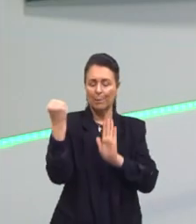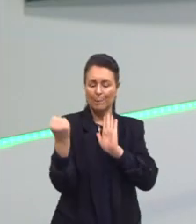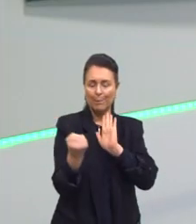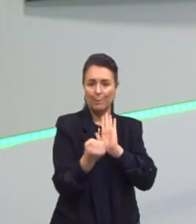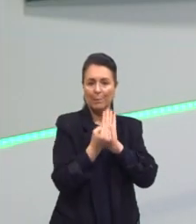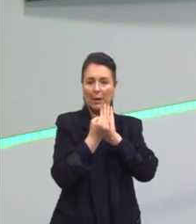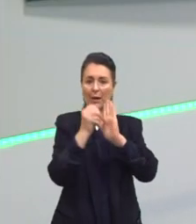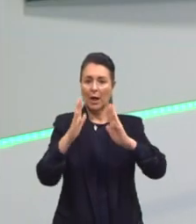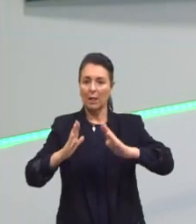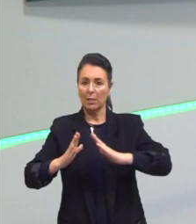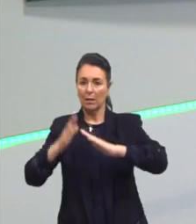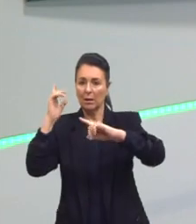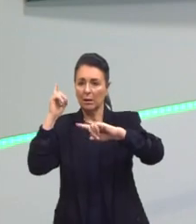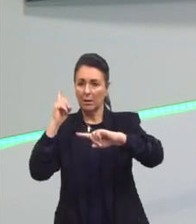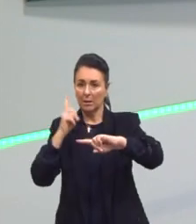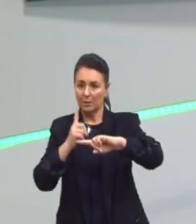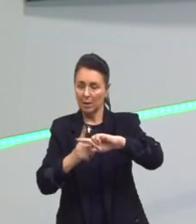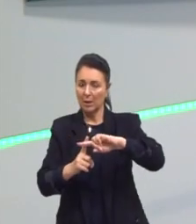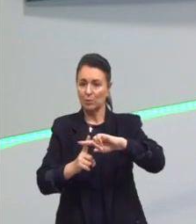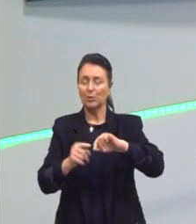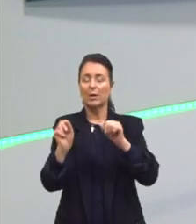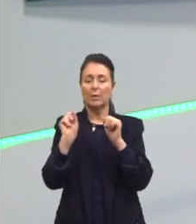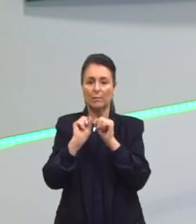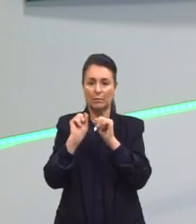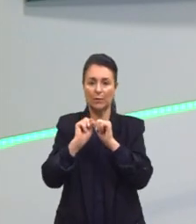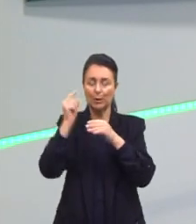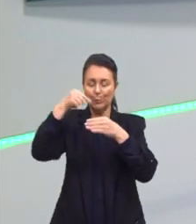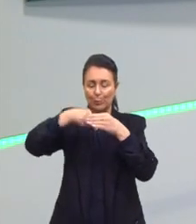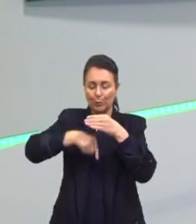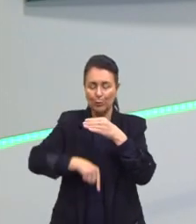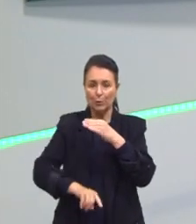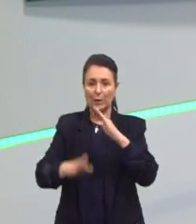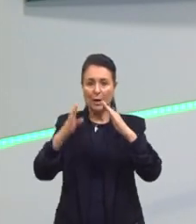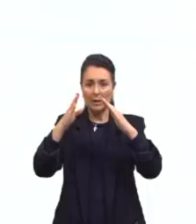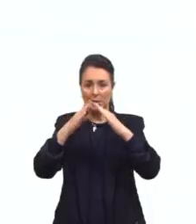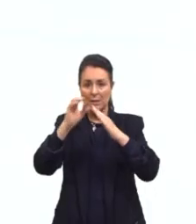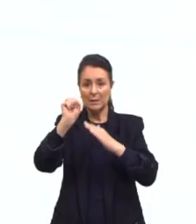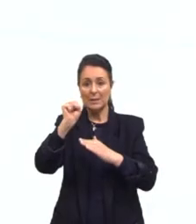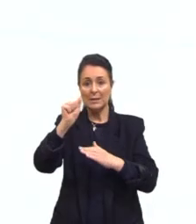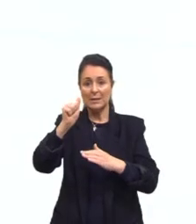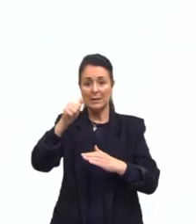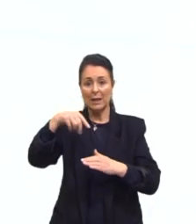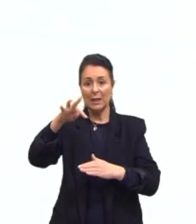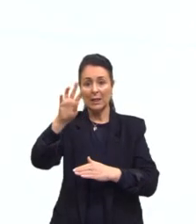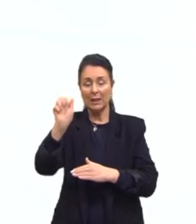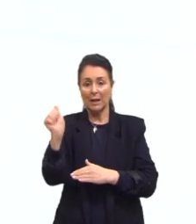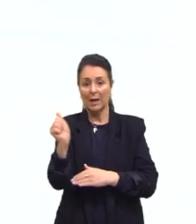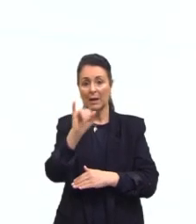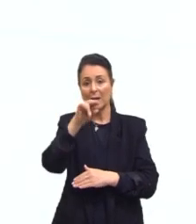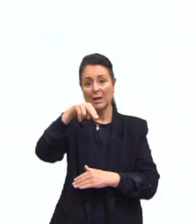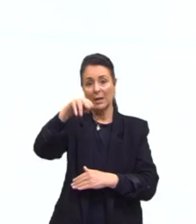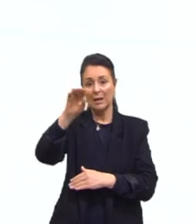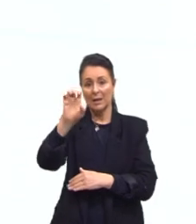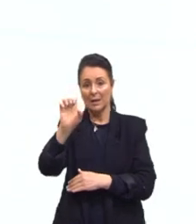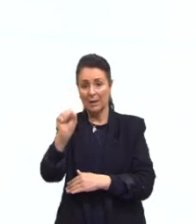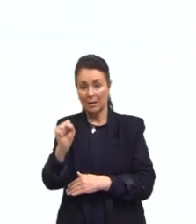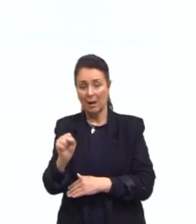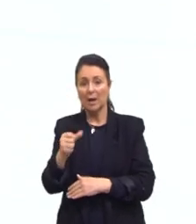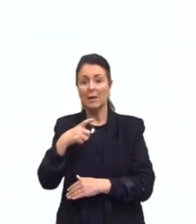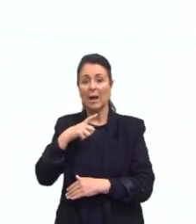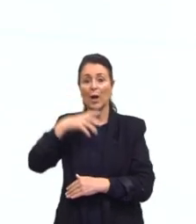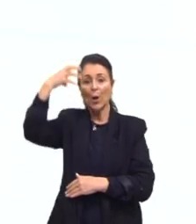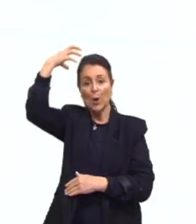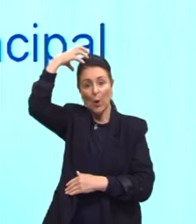é feita por meio de uma ensinamentos a essa daqui é a Igreja de Santa Inês localizado em Roma a gente